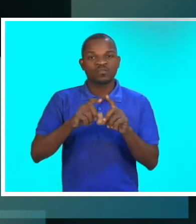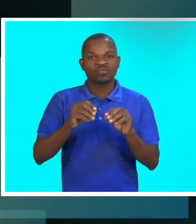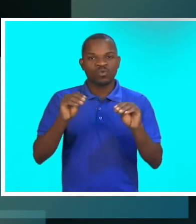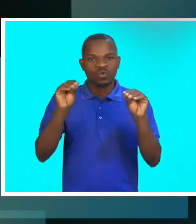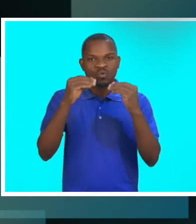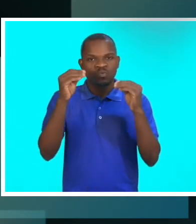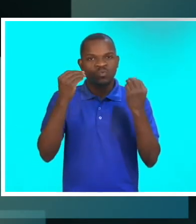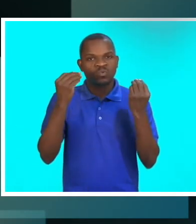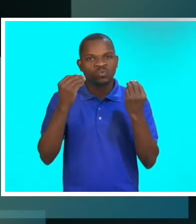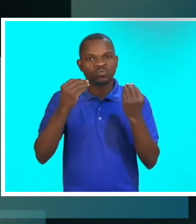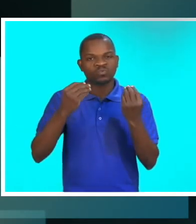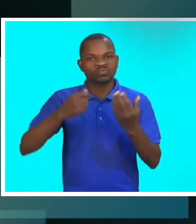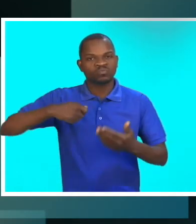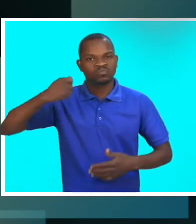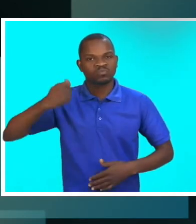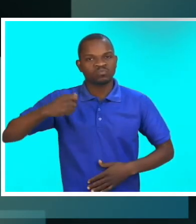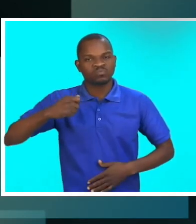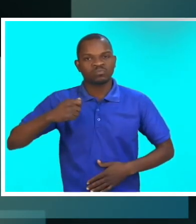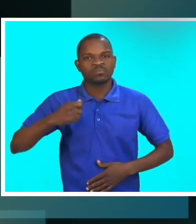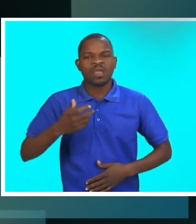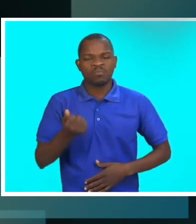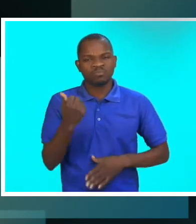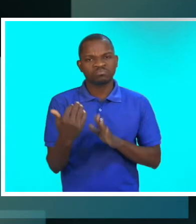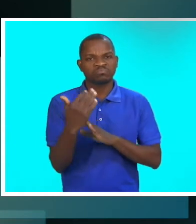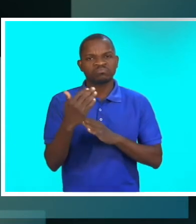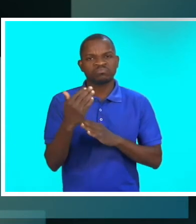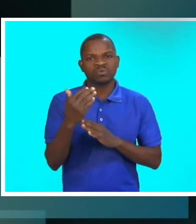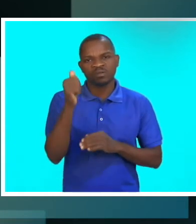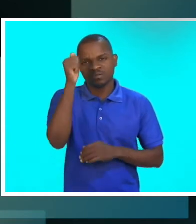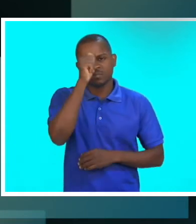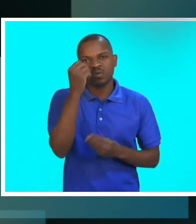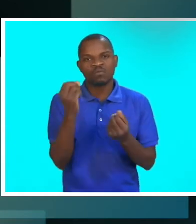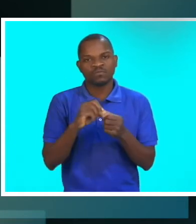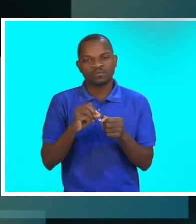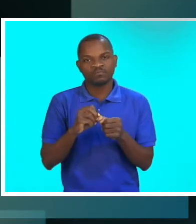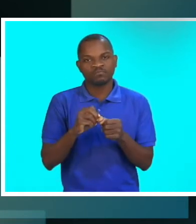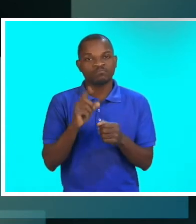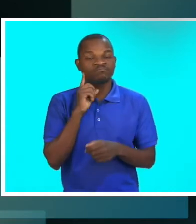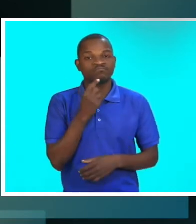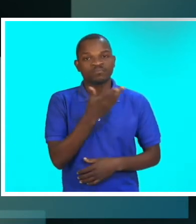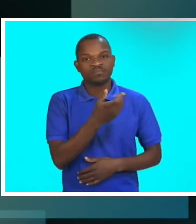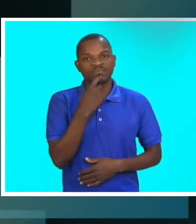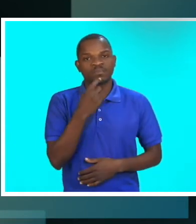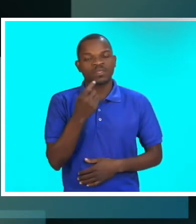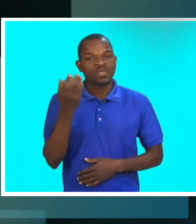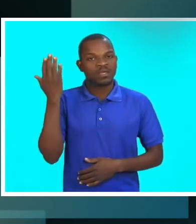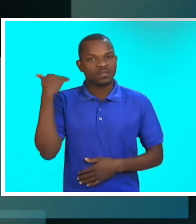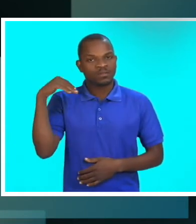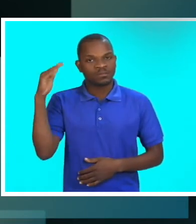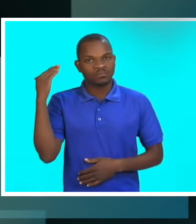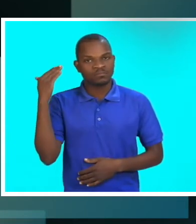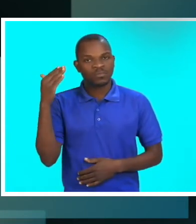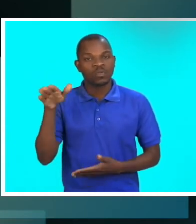Direito, conta-nos um pouco do tutorial, a entrada da faculdade. Cheguei lá na altura, não havia ainda...